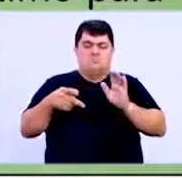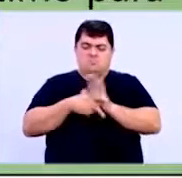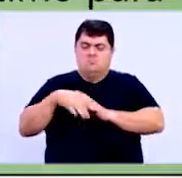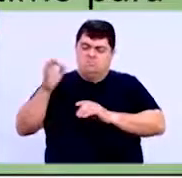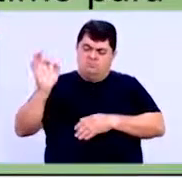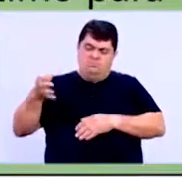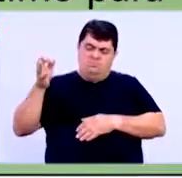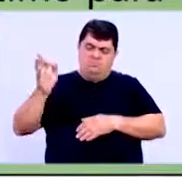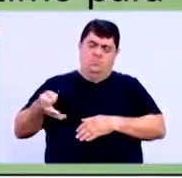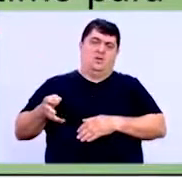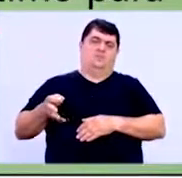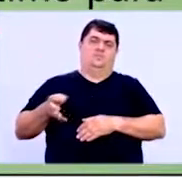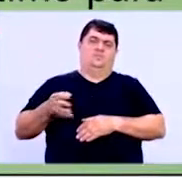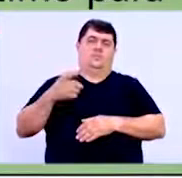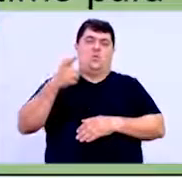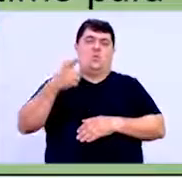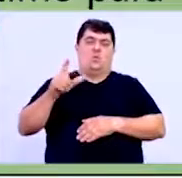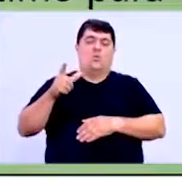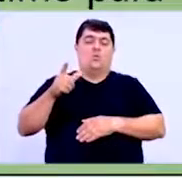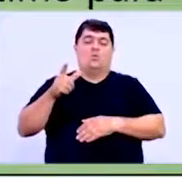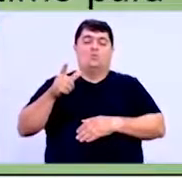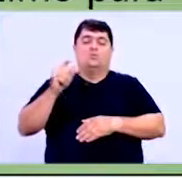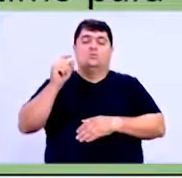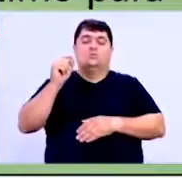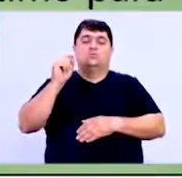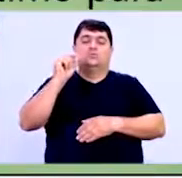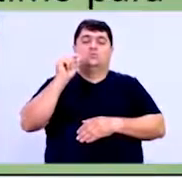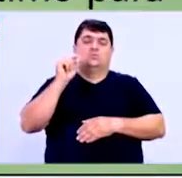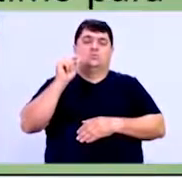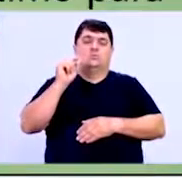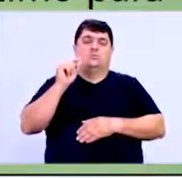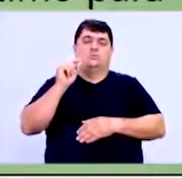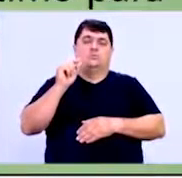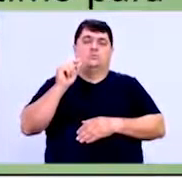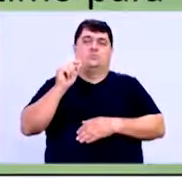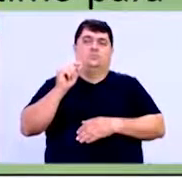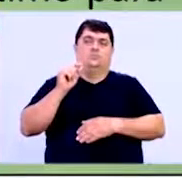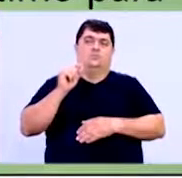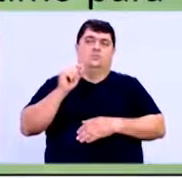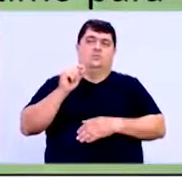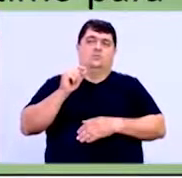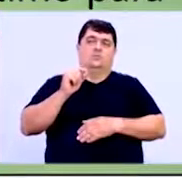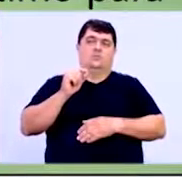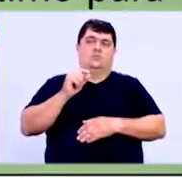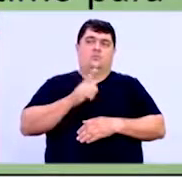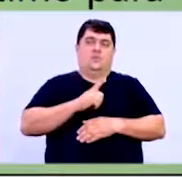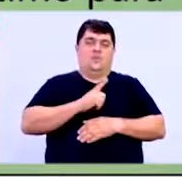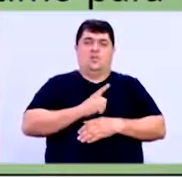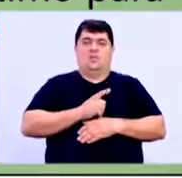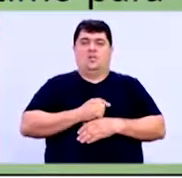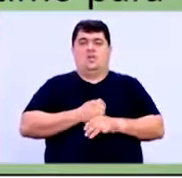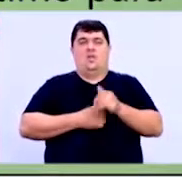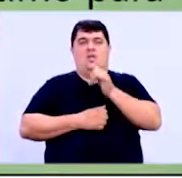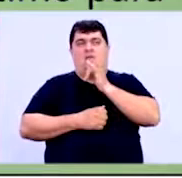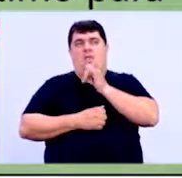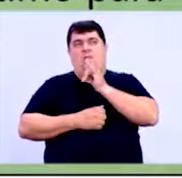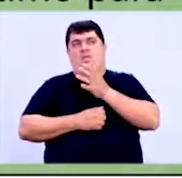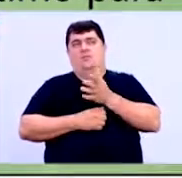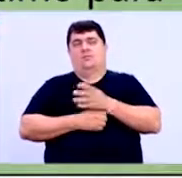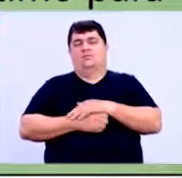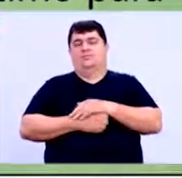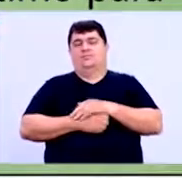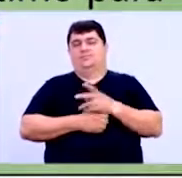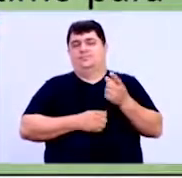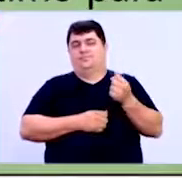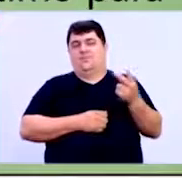professora? Um outro ponto de vista é que, ou mesmo, lançar mão de algum empréstimo. Acabei de falar,